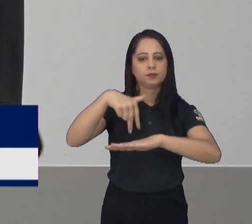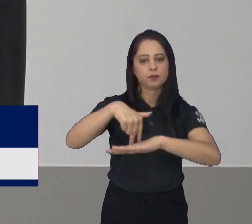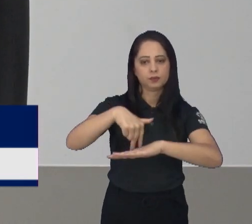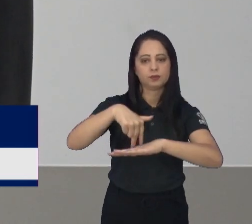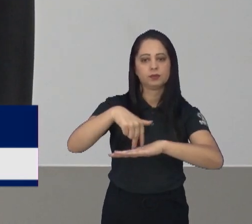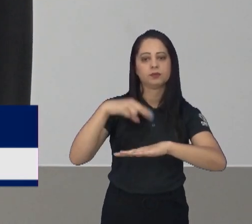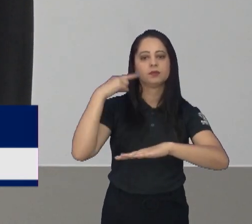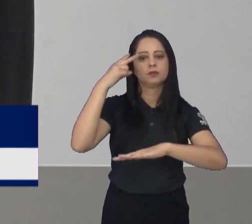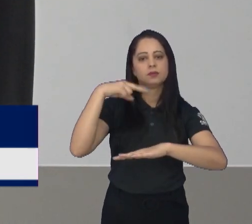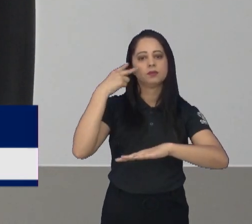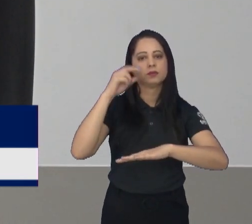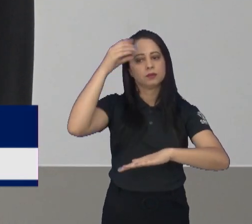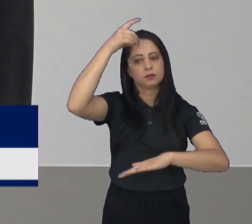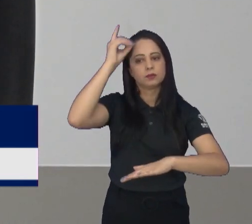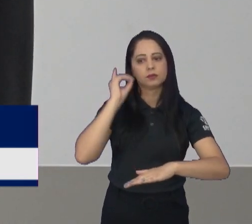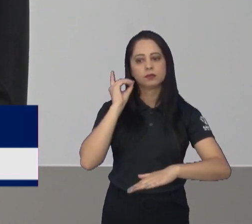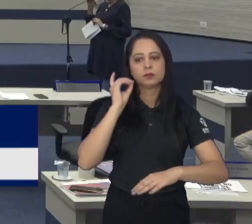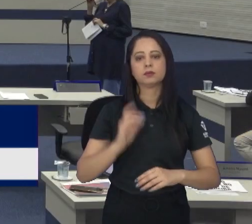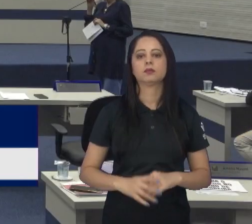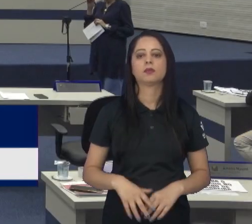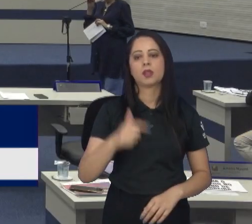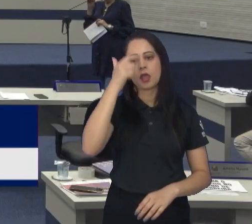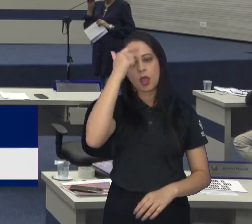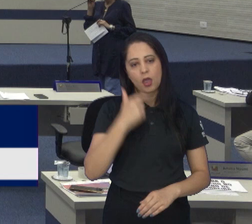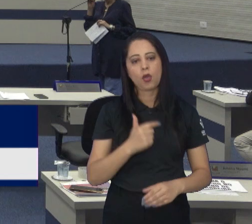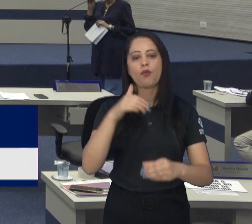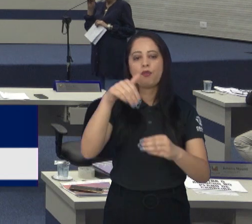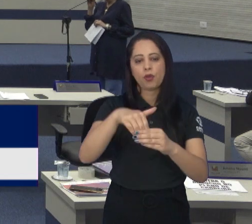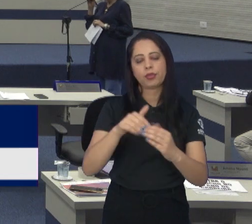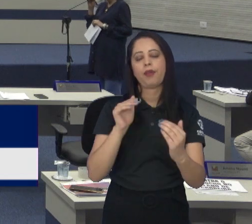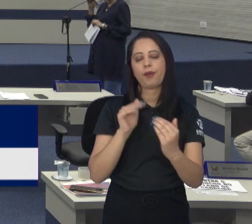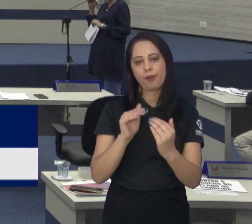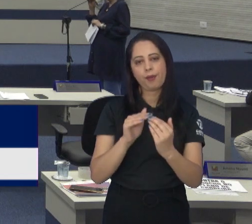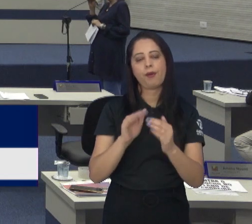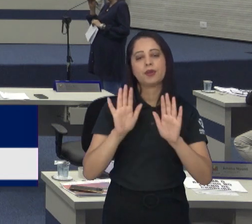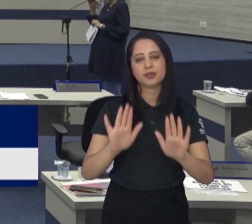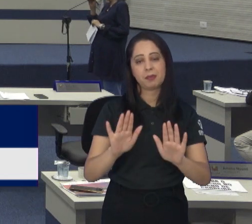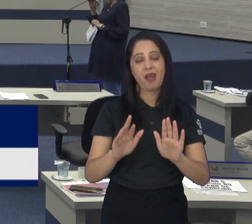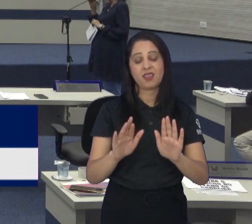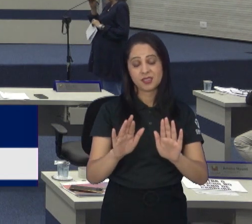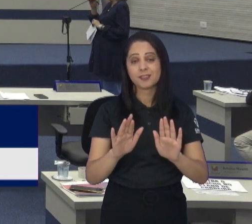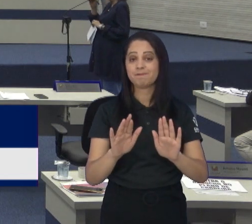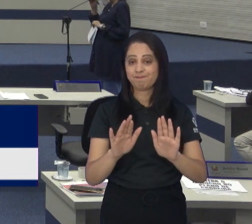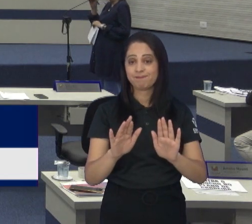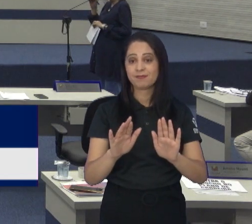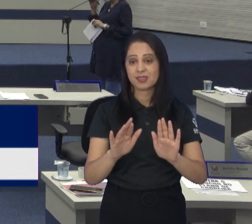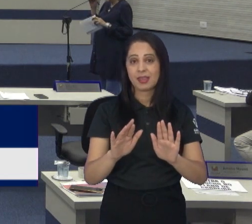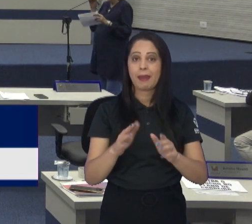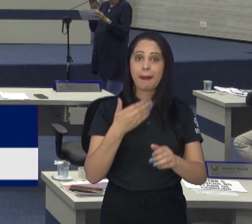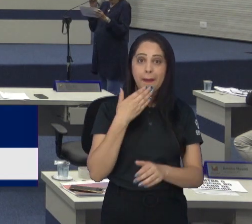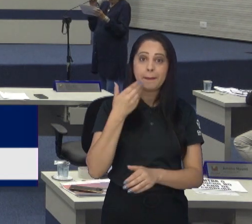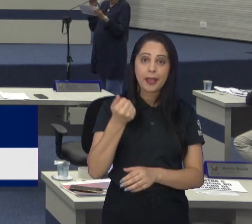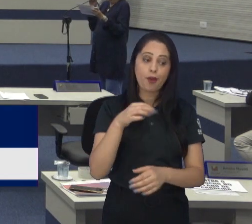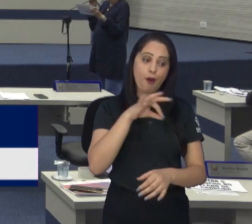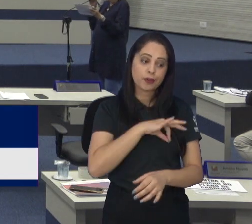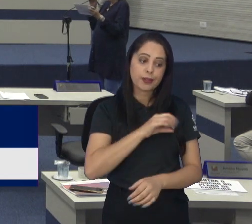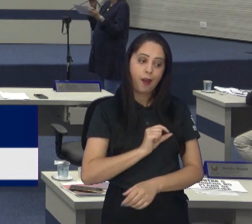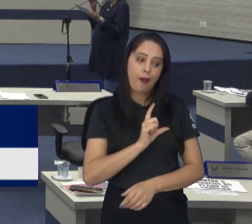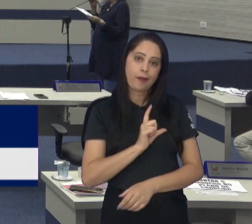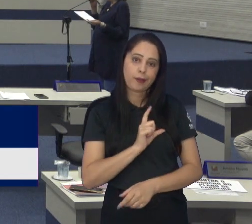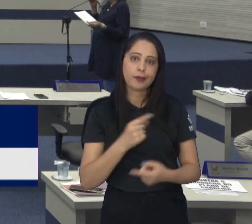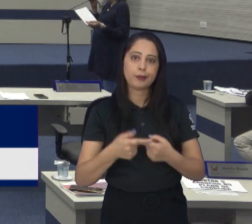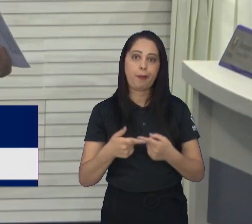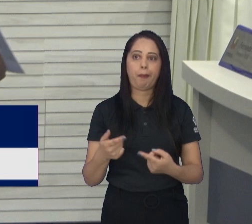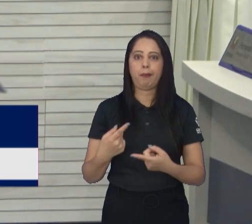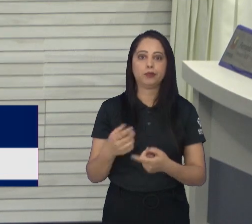votação, a vereadora Dulce Rita. Também votei a favor, embora com muitas restrições, porque é melhor pingar que secar. Só